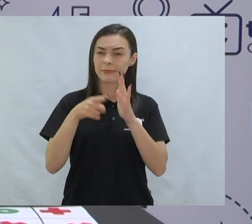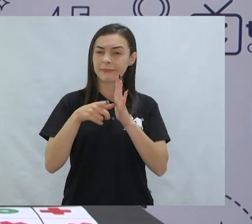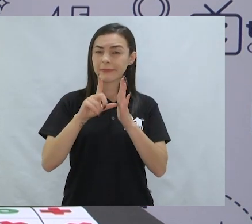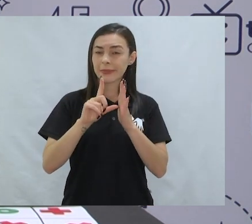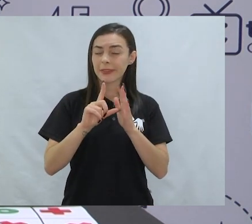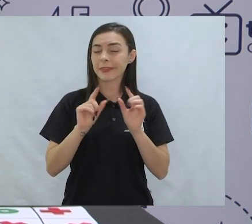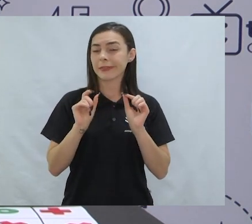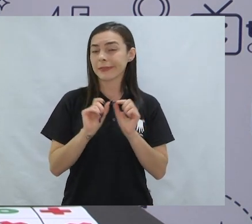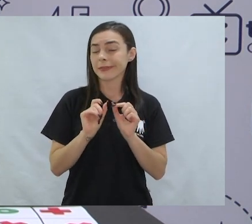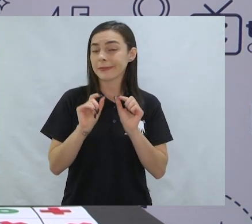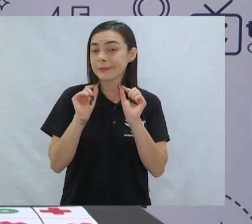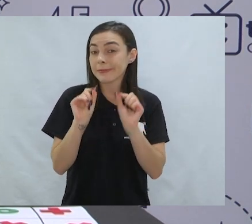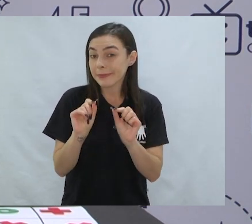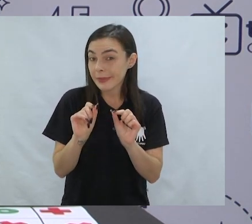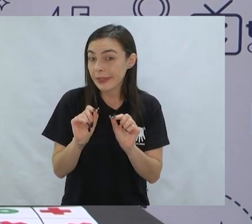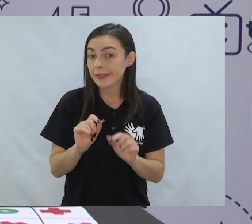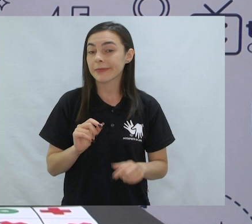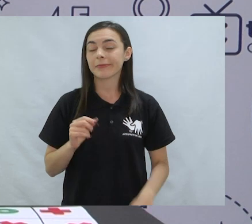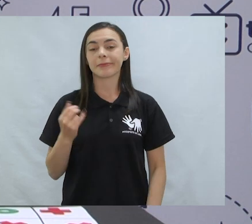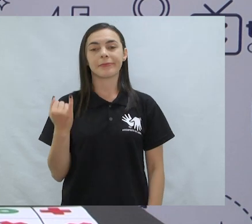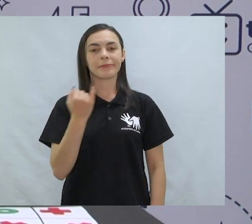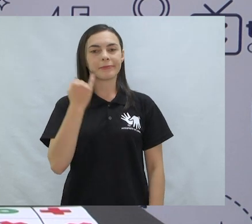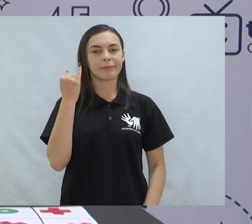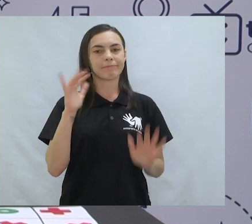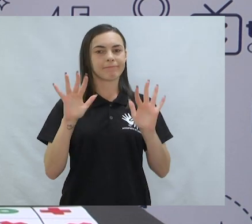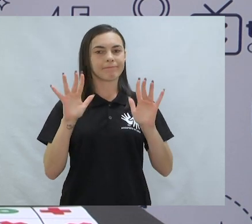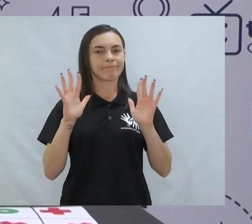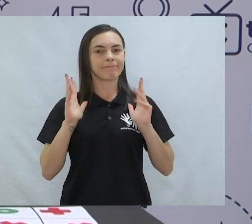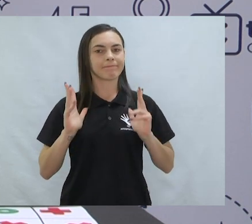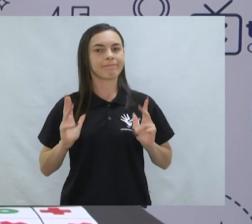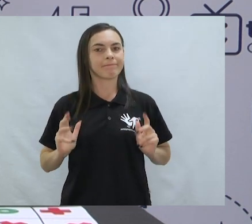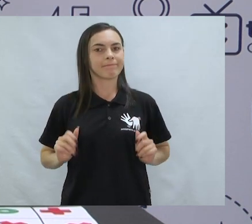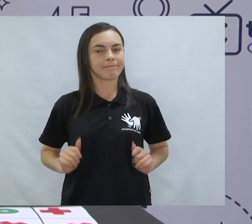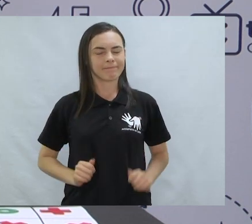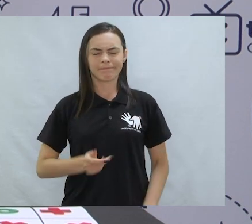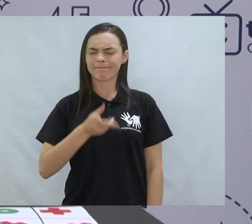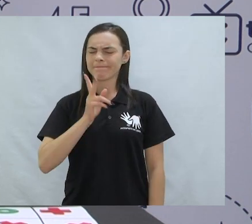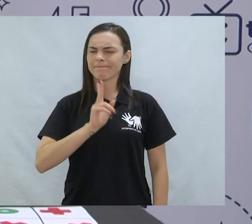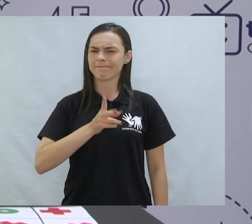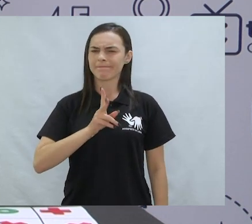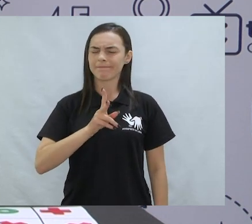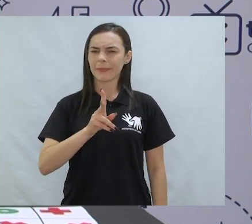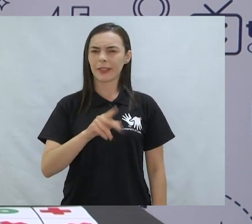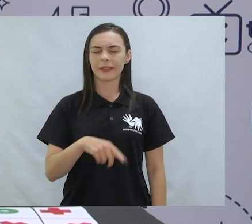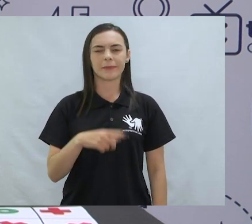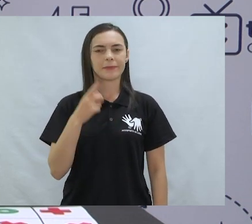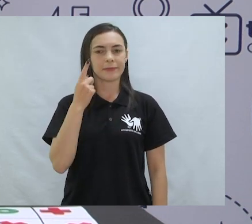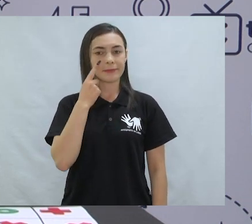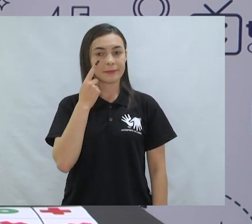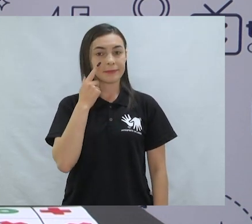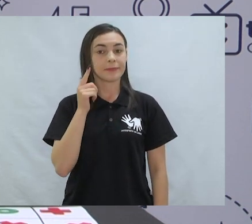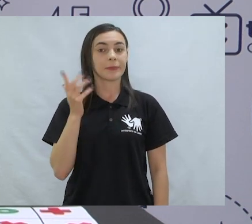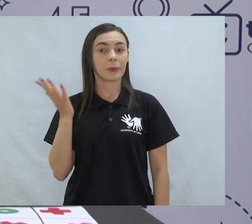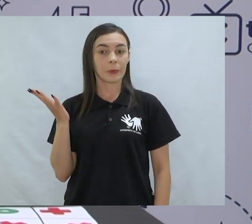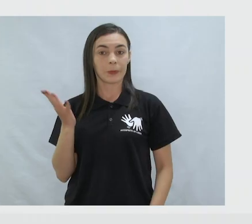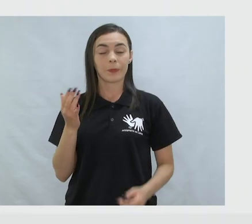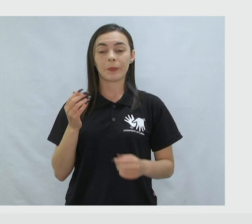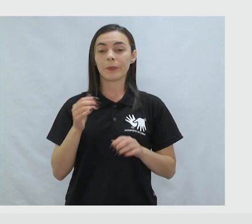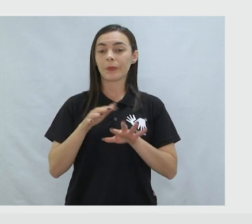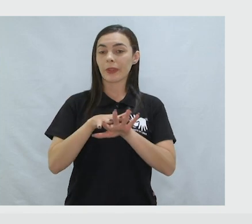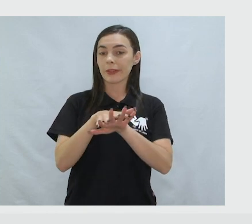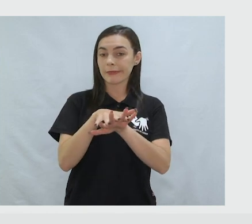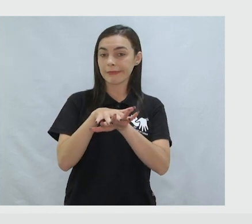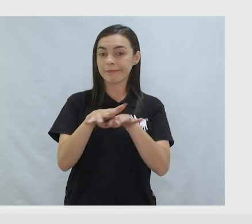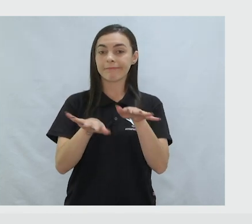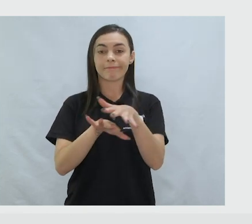colocar a máscara, nós temos que fazer o quê? Higienizar as nossas mãos. Ok? Sempre. Olhem lá. Entre